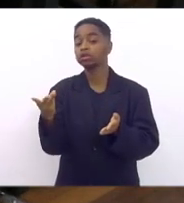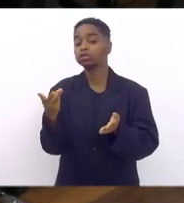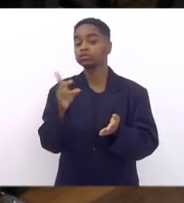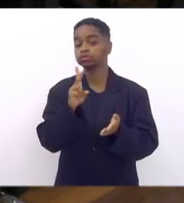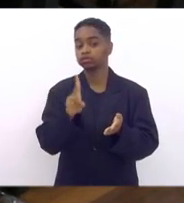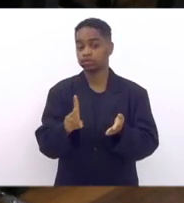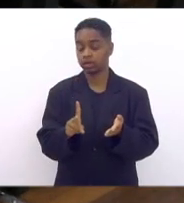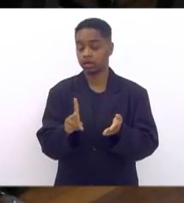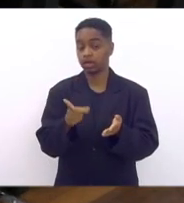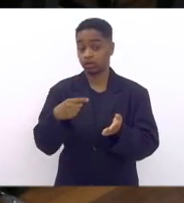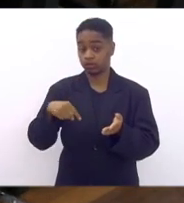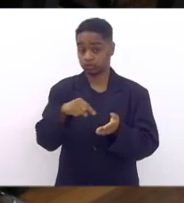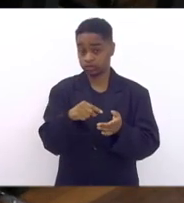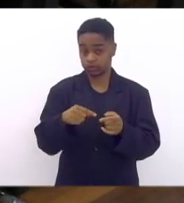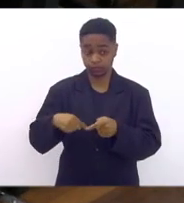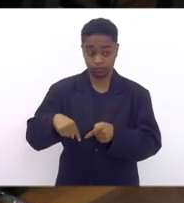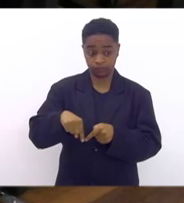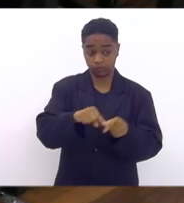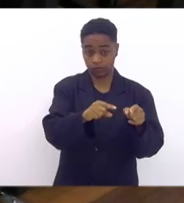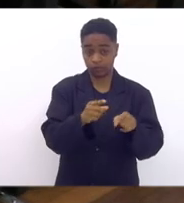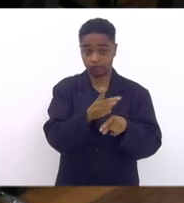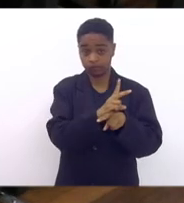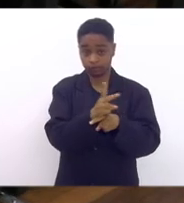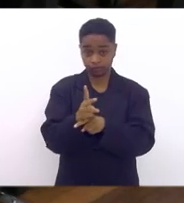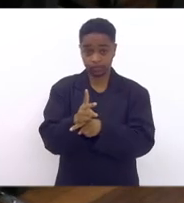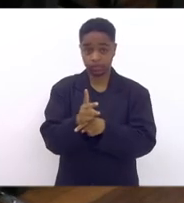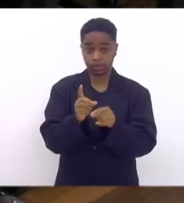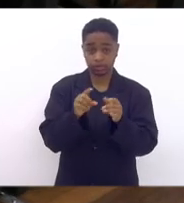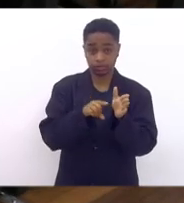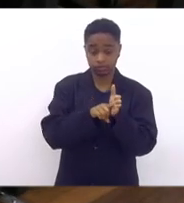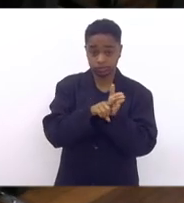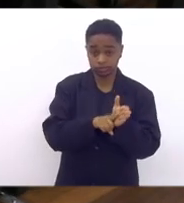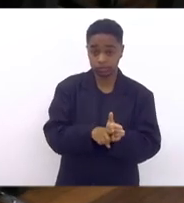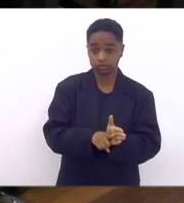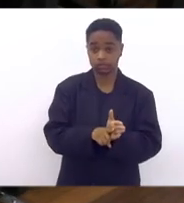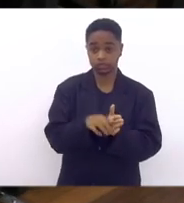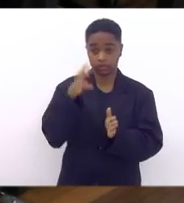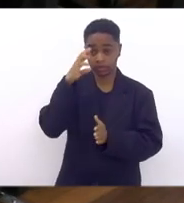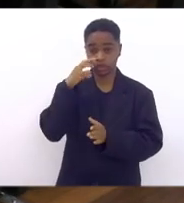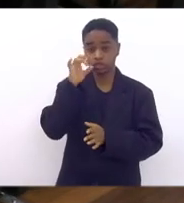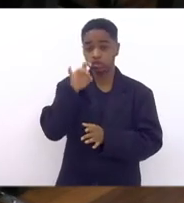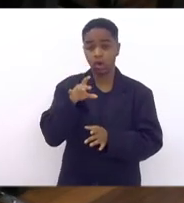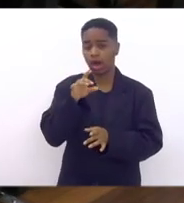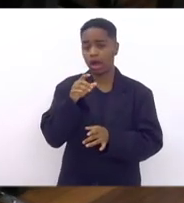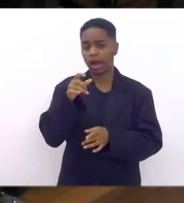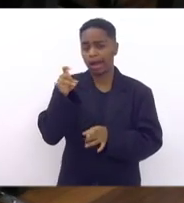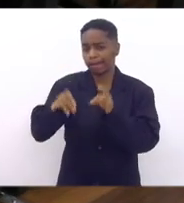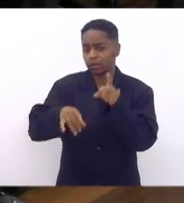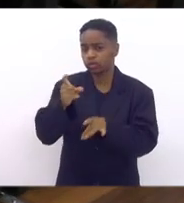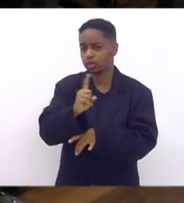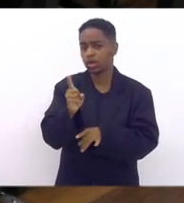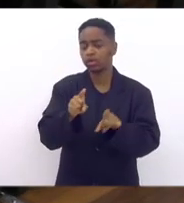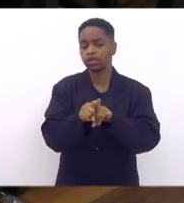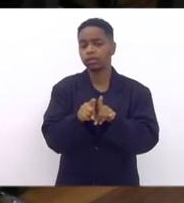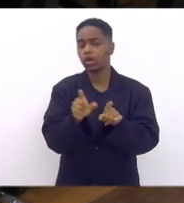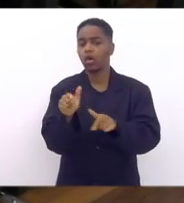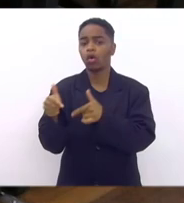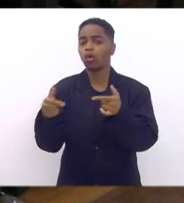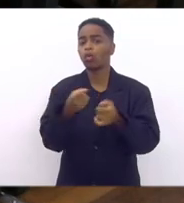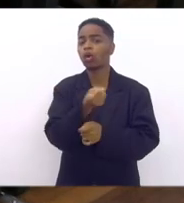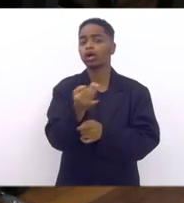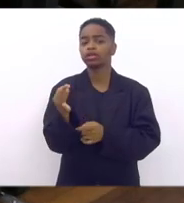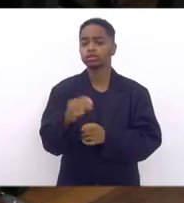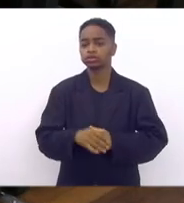vezes teve saída do inia para ir fisc essas embarcações não só estão abandonad aos outros que também estão fundeadas na Bahia de Guanabara